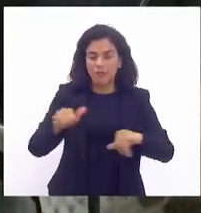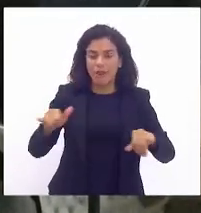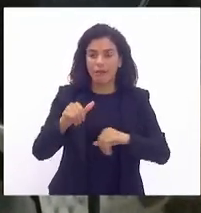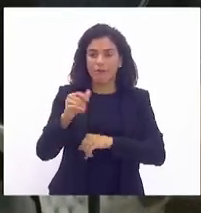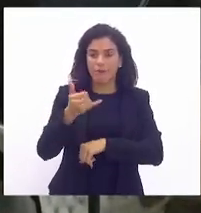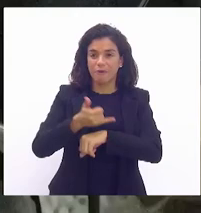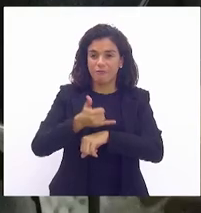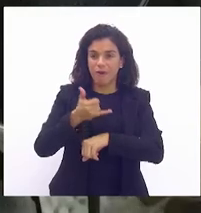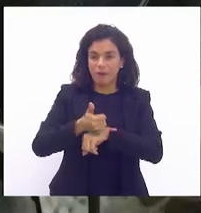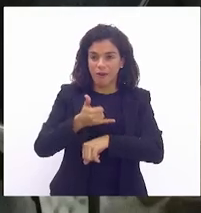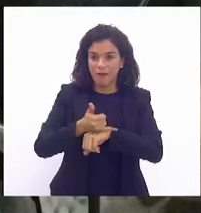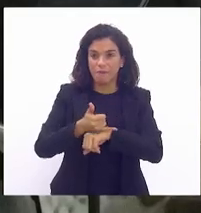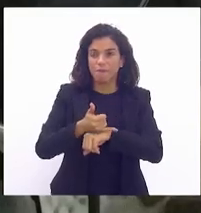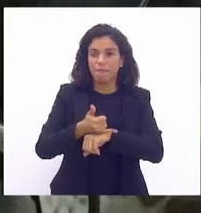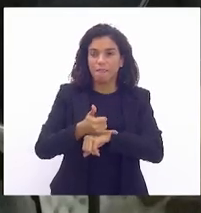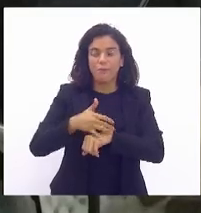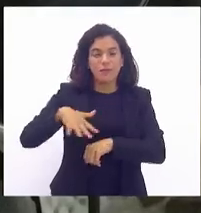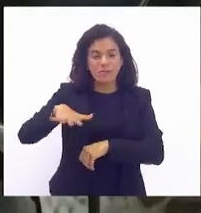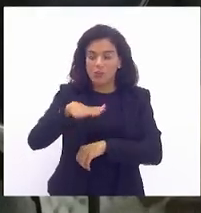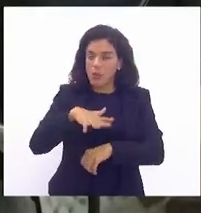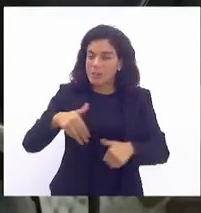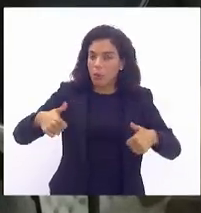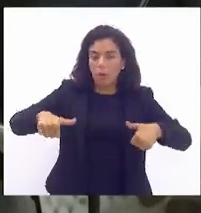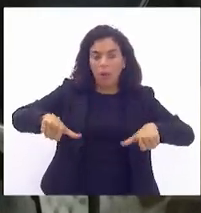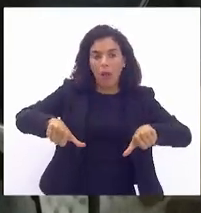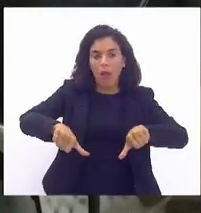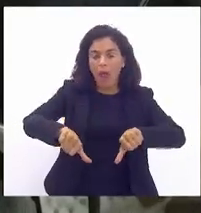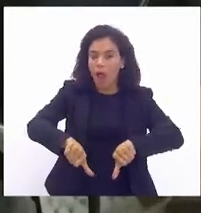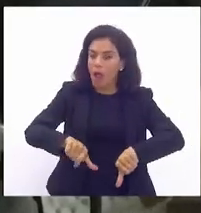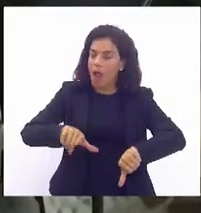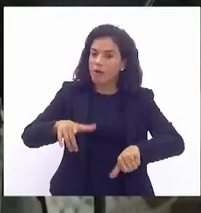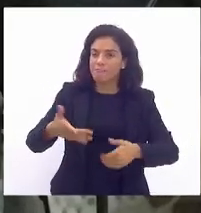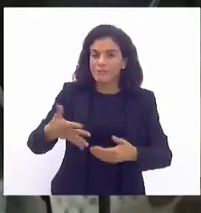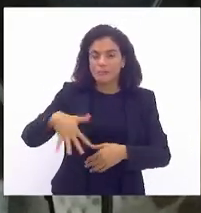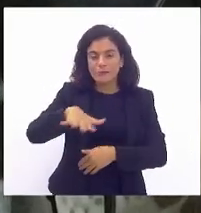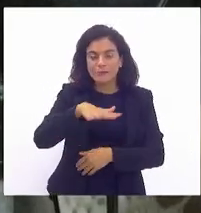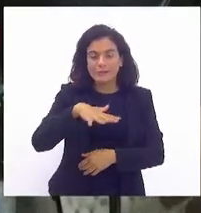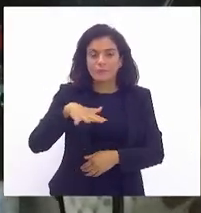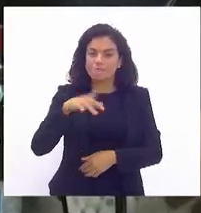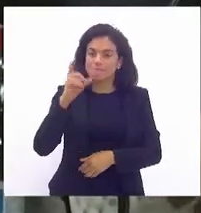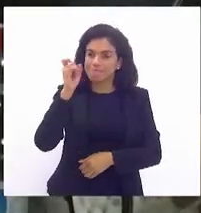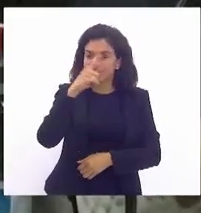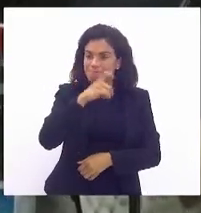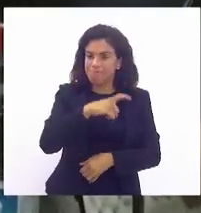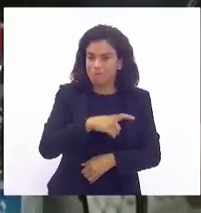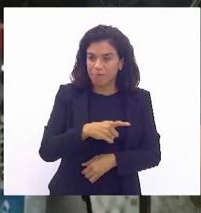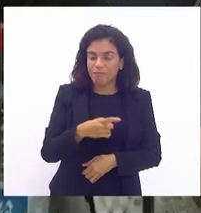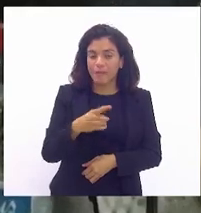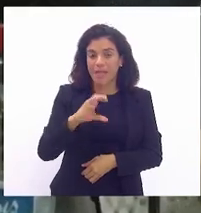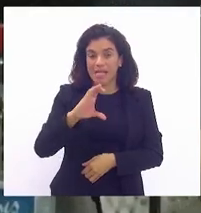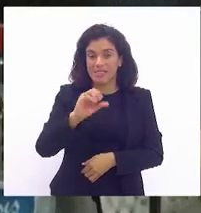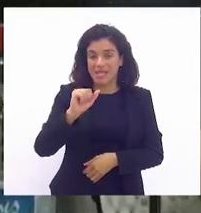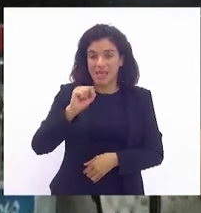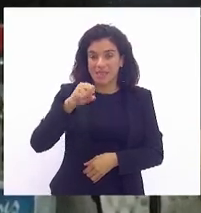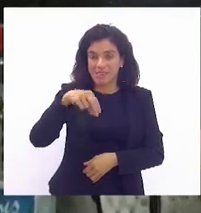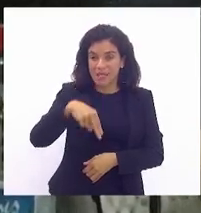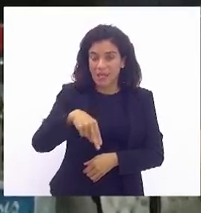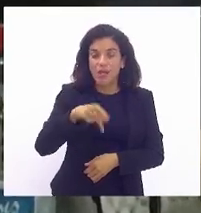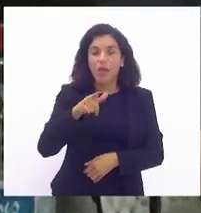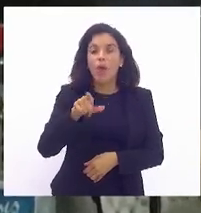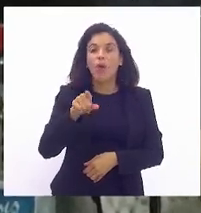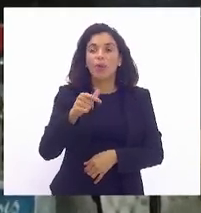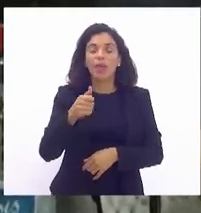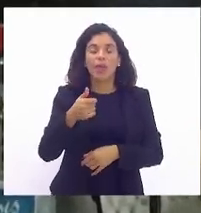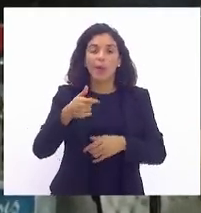está numa situação de calamidade. Essa calamidade, ela tem dados, muitas das vezes a própria CSN diz que é uma percepção de